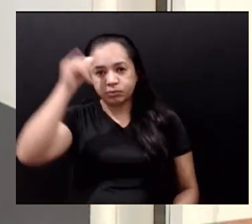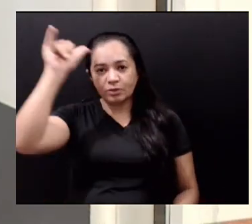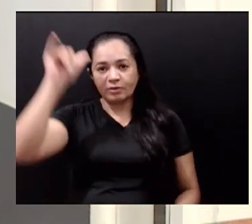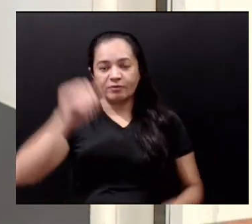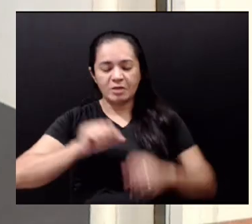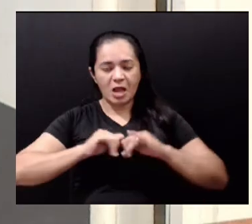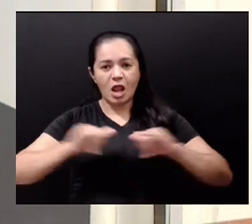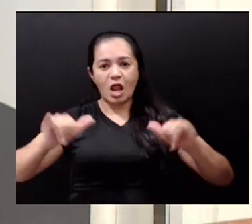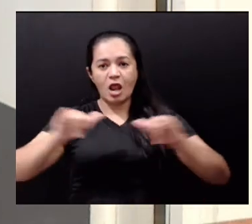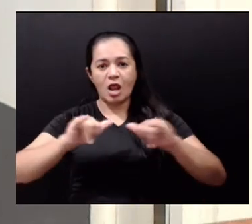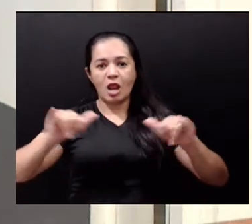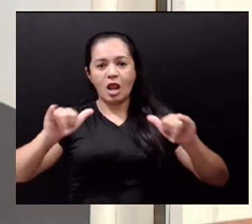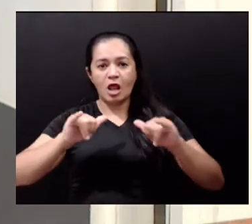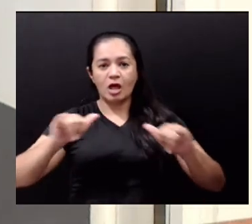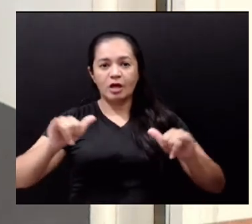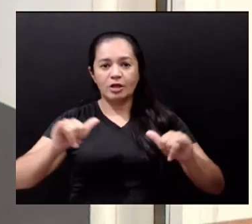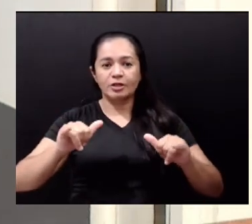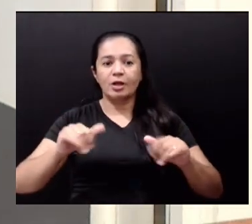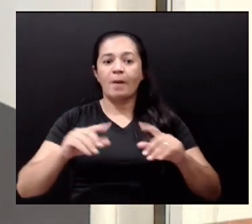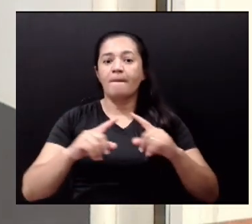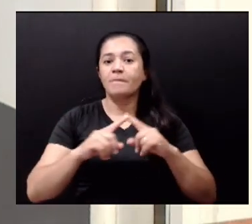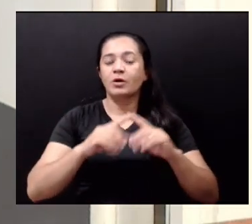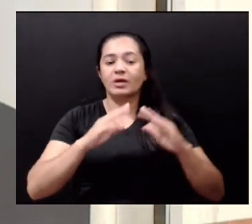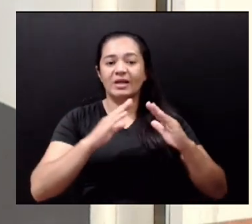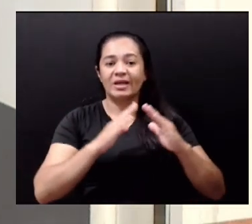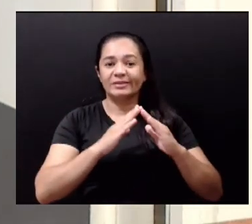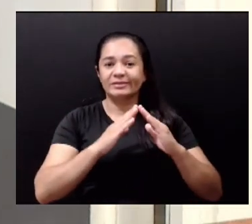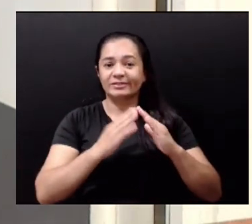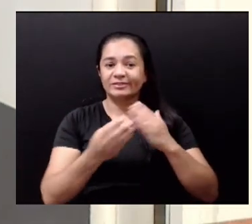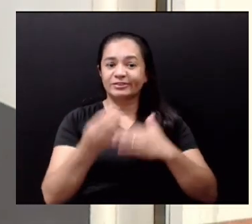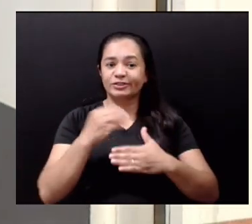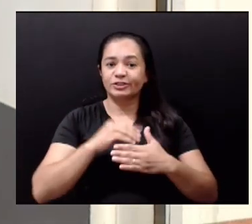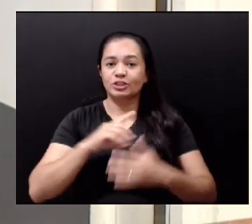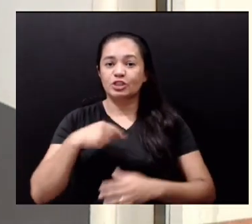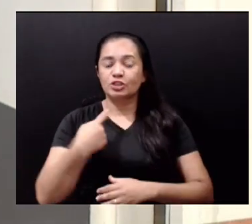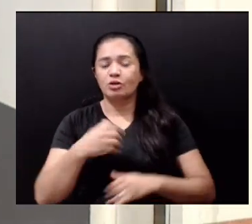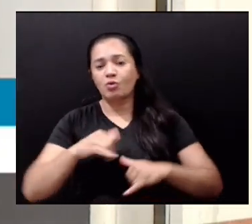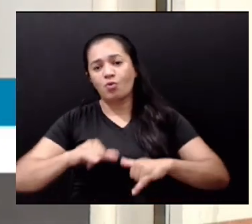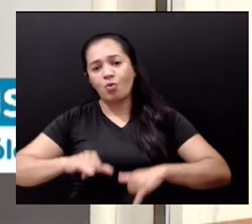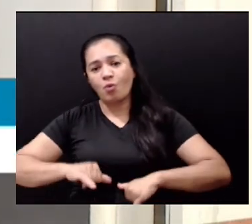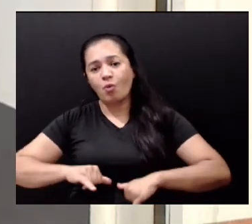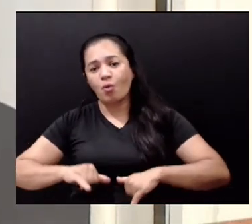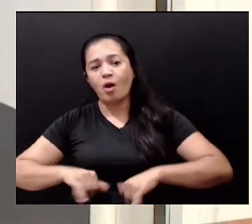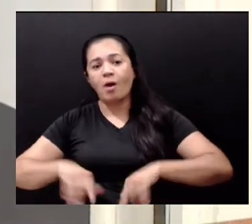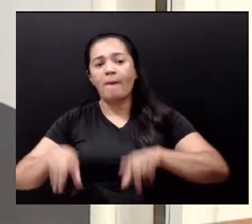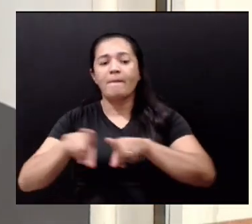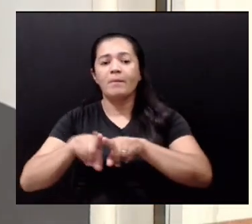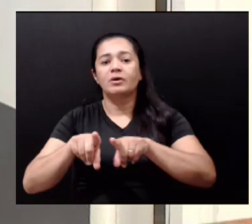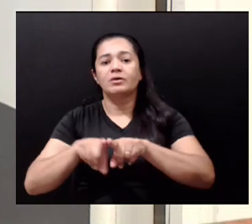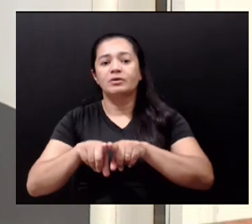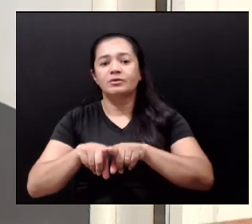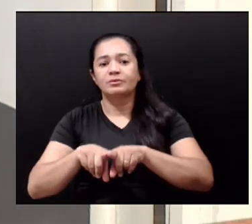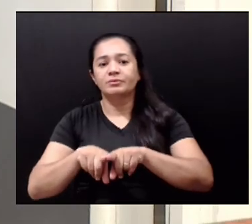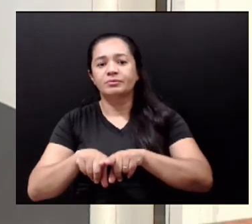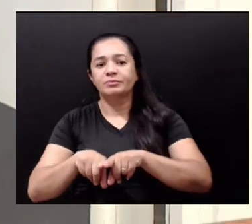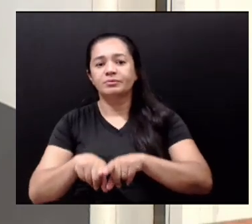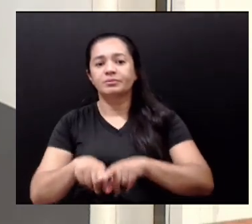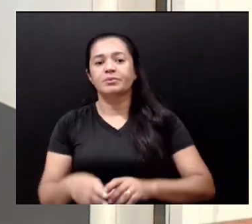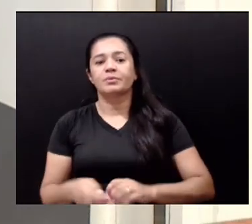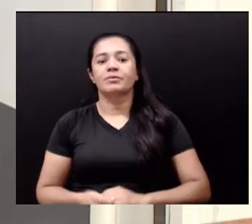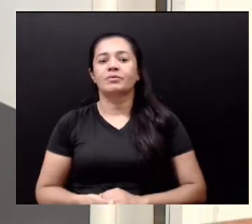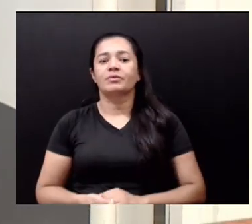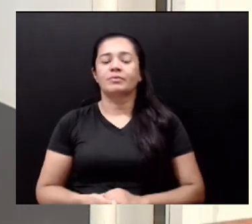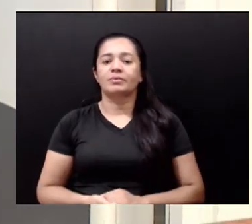particular, né, da esfera doméstica, a gente sofre retaliação também, né, quando a nossa voz ecoa para além dos muros da nossa casa.